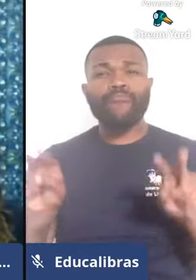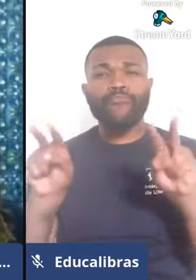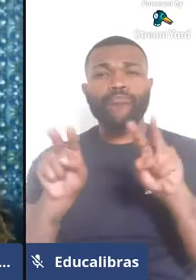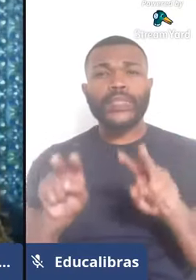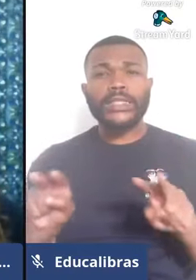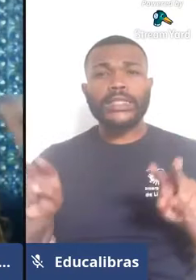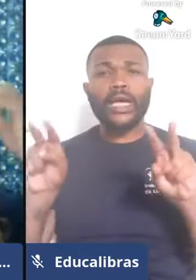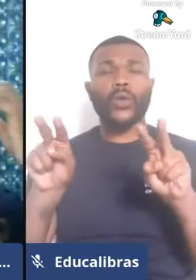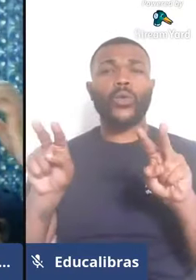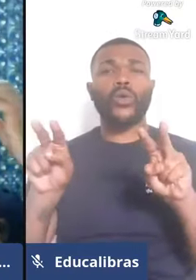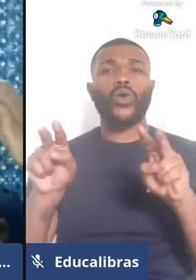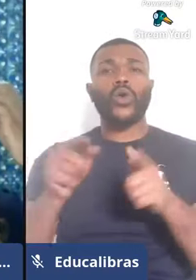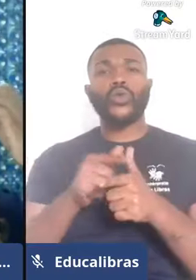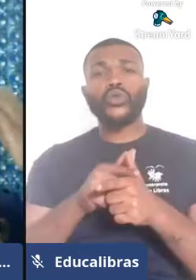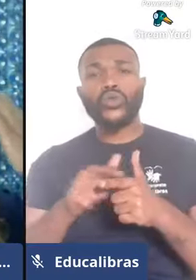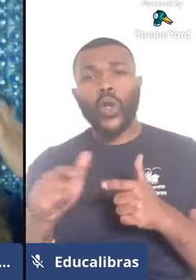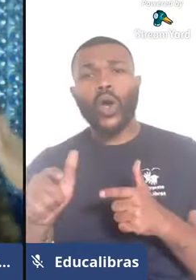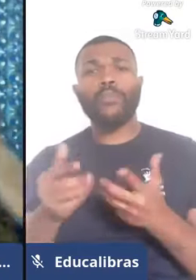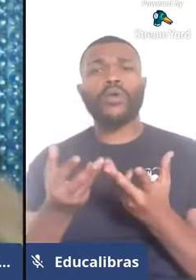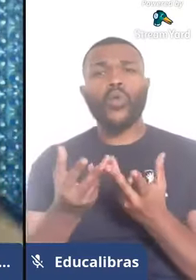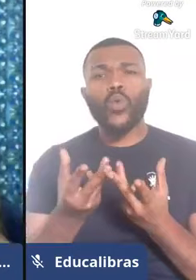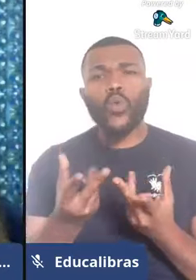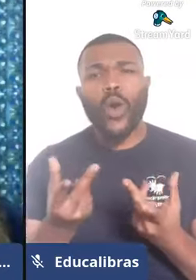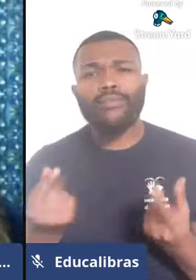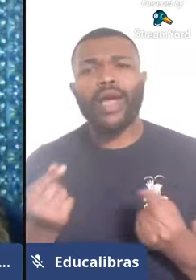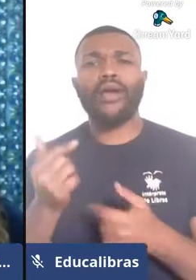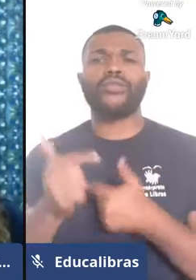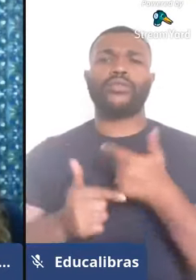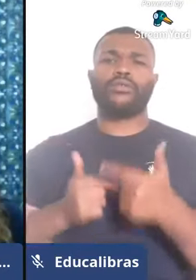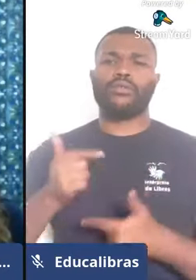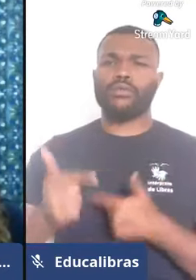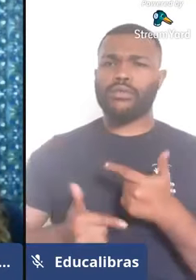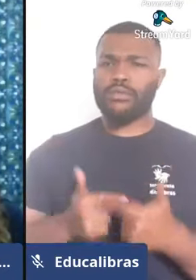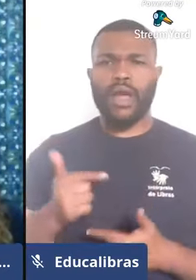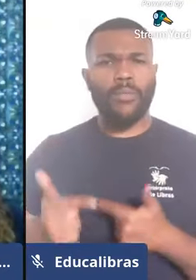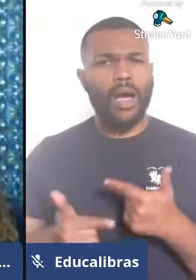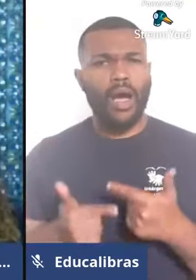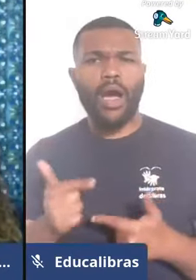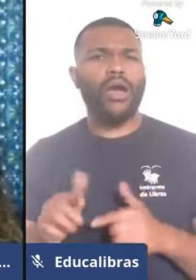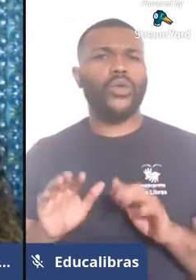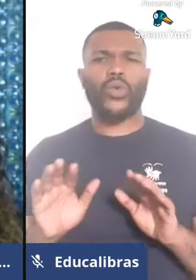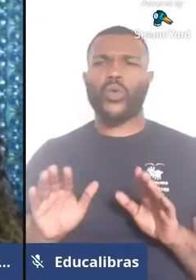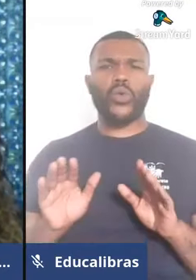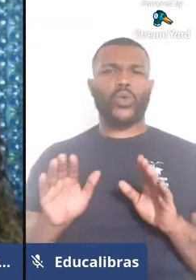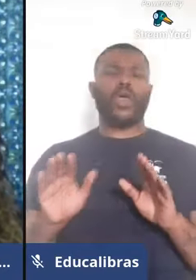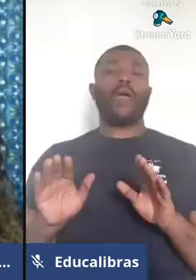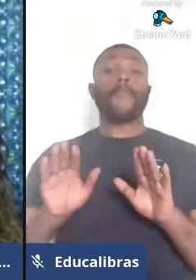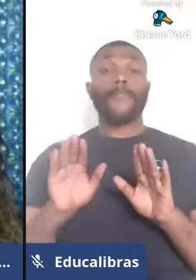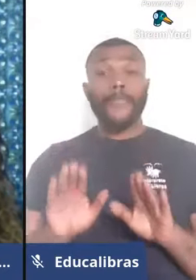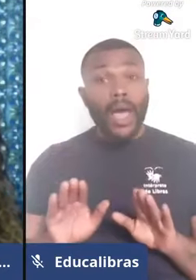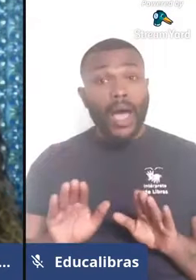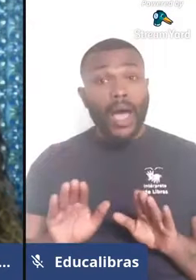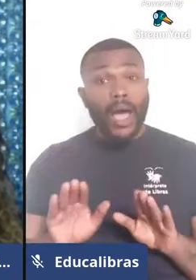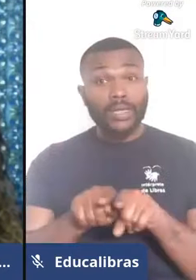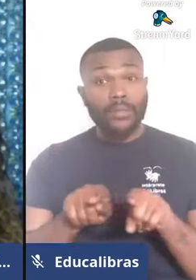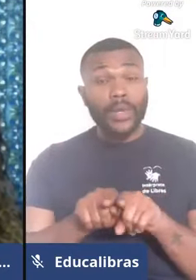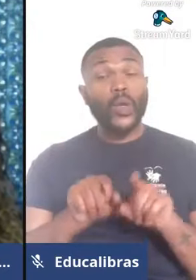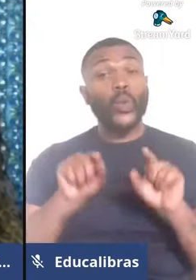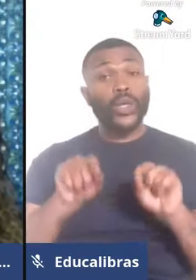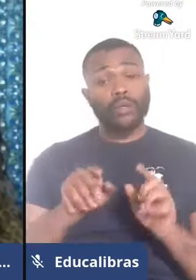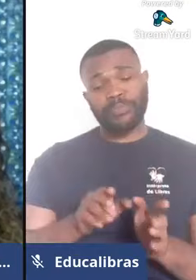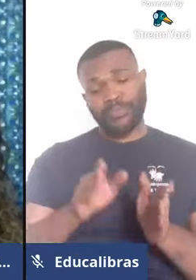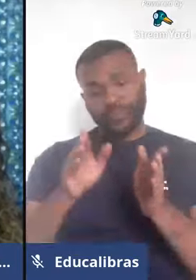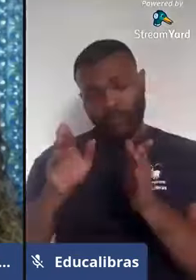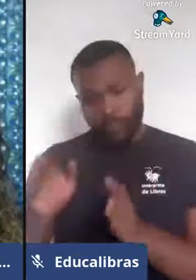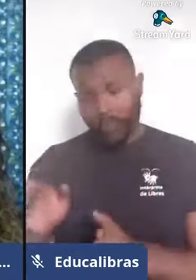sobre a qualificação, a qualidade do trabalho, a competência das pessoas com deficiência. Mas, por outro lado, a gente tem assistido